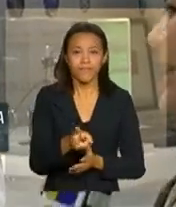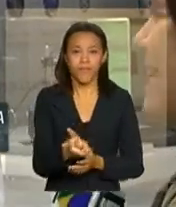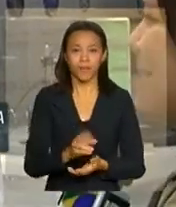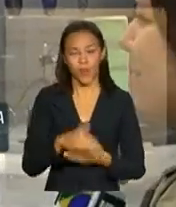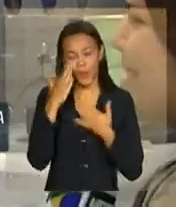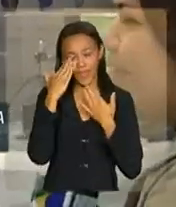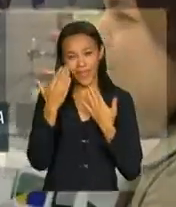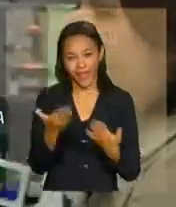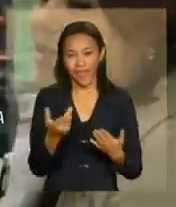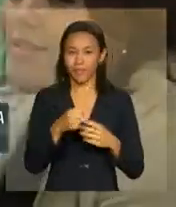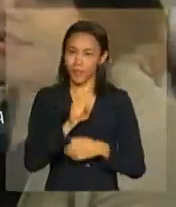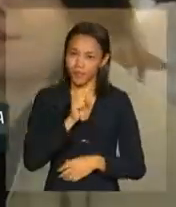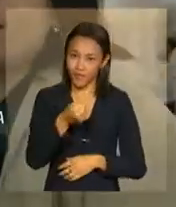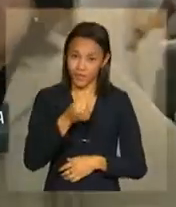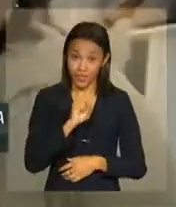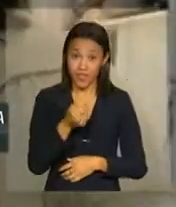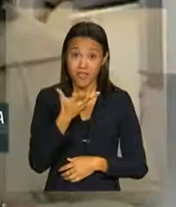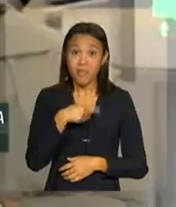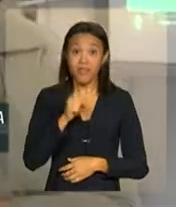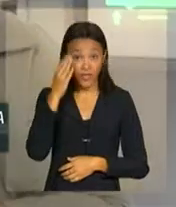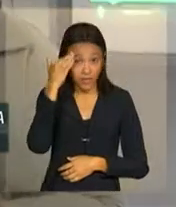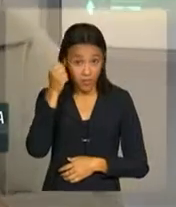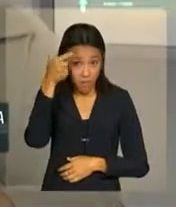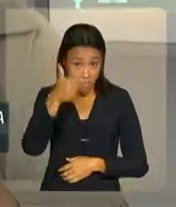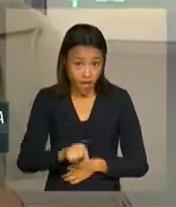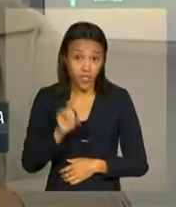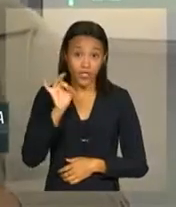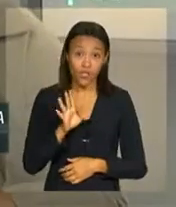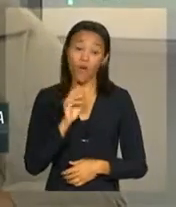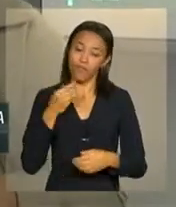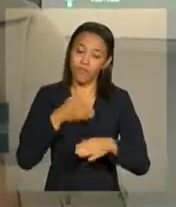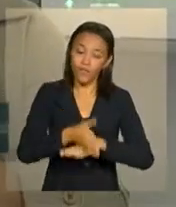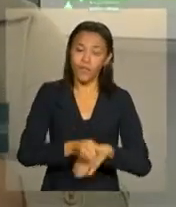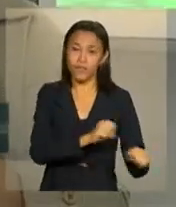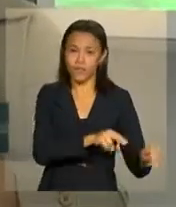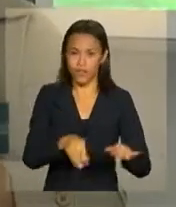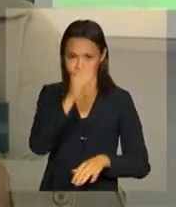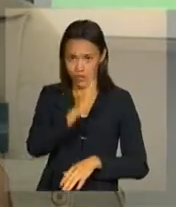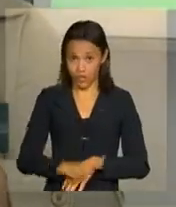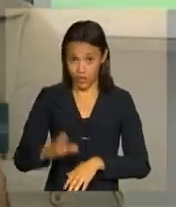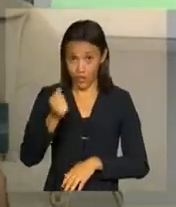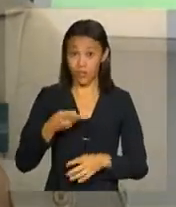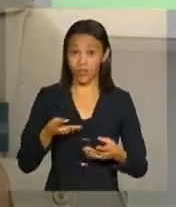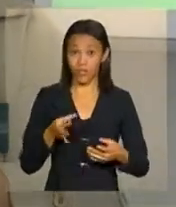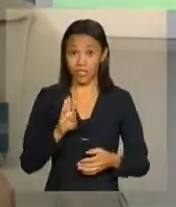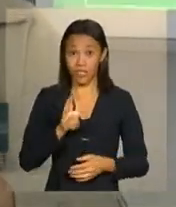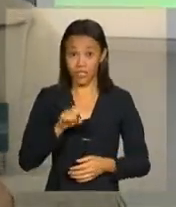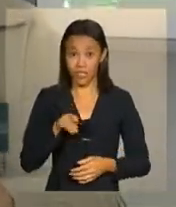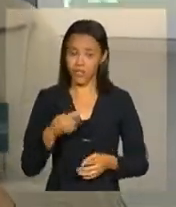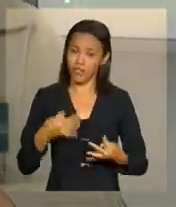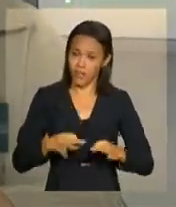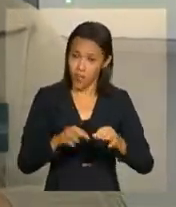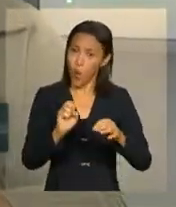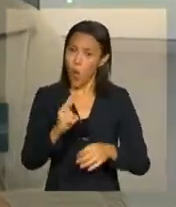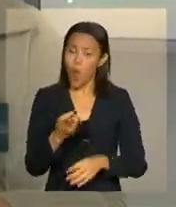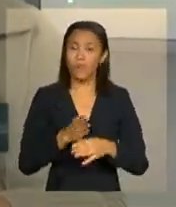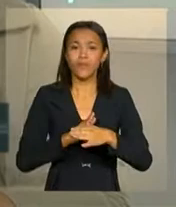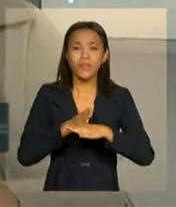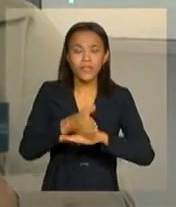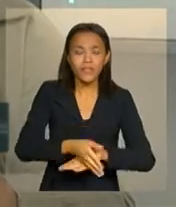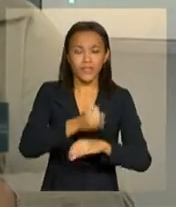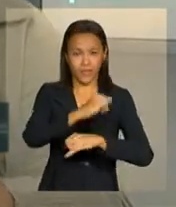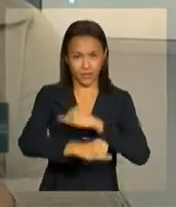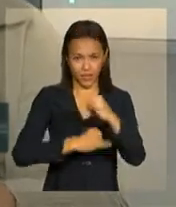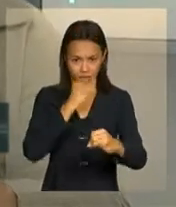Muito obrigada pela entrevista e quem quiser saber mais, basta vir aqui na Semana Nacional de Ciência e Tecnologia ou ainda acessar na internet